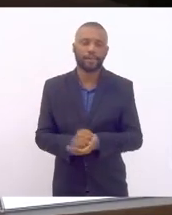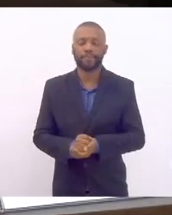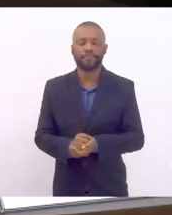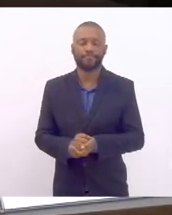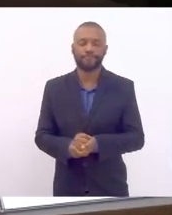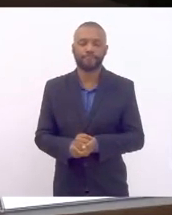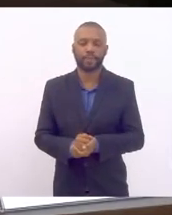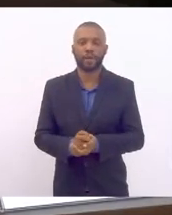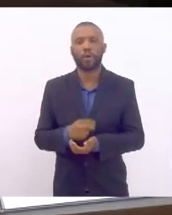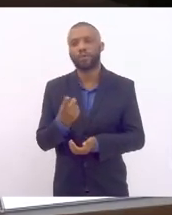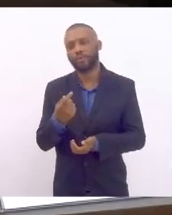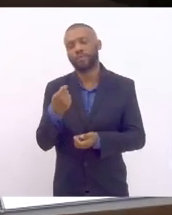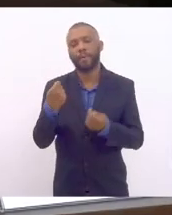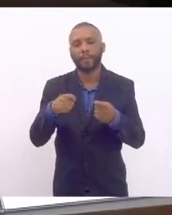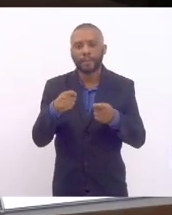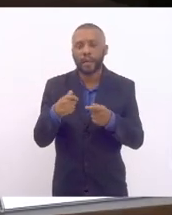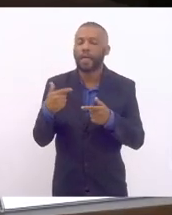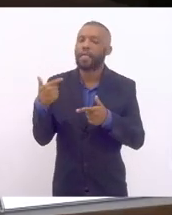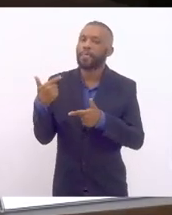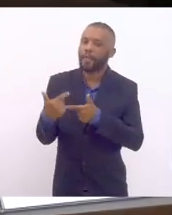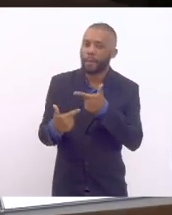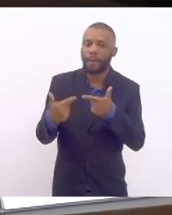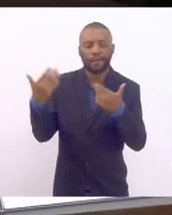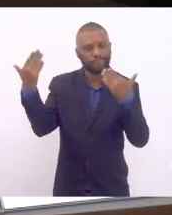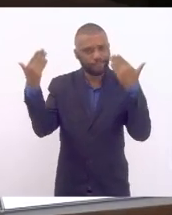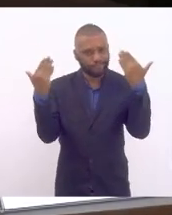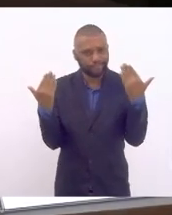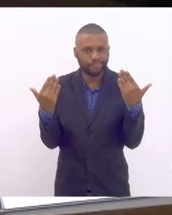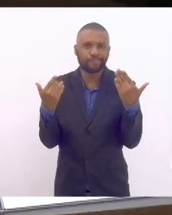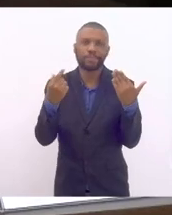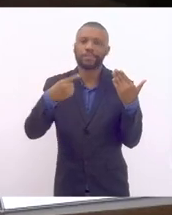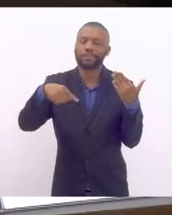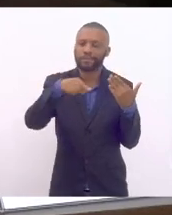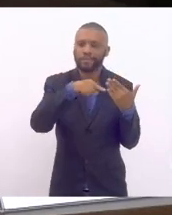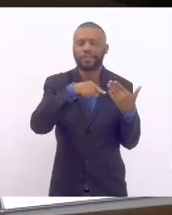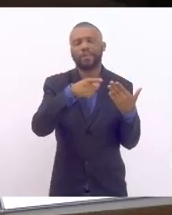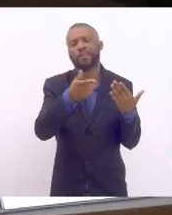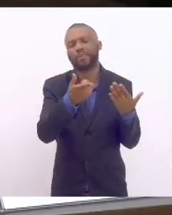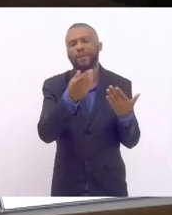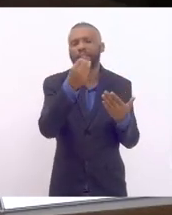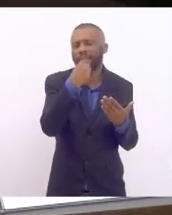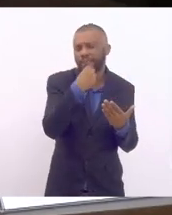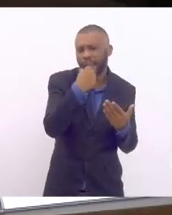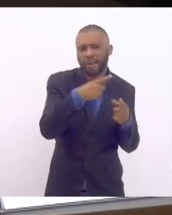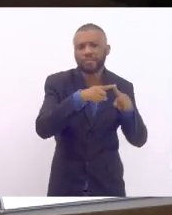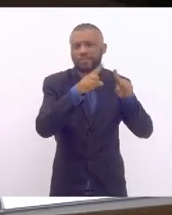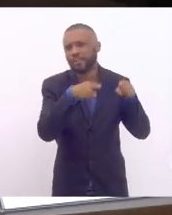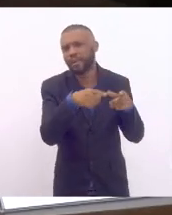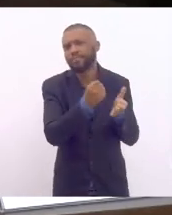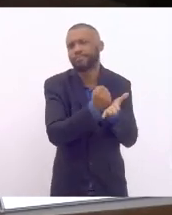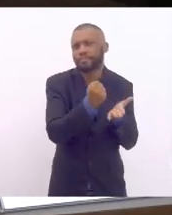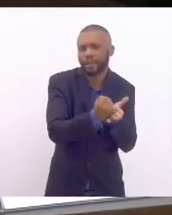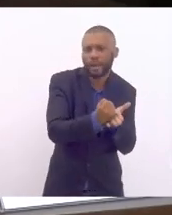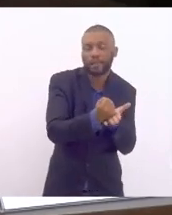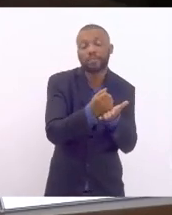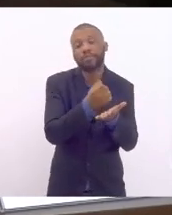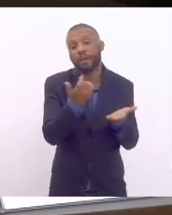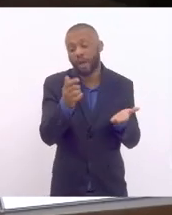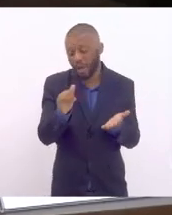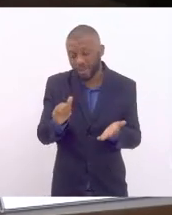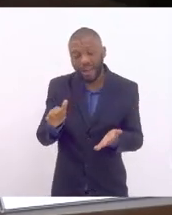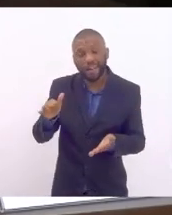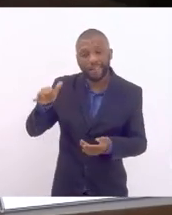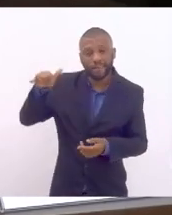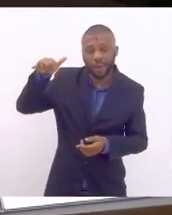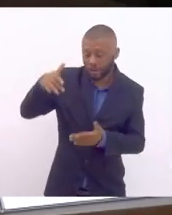gente vai ter que tirar carga e aí analogia com os mais fracos e o curso disso né de alguma forma esse avião caíra